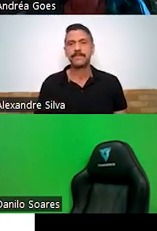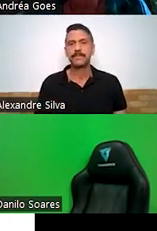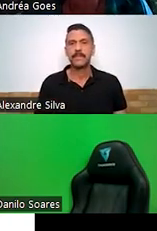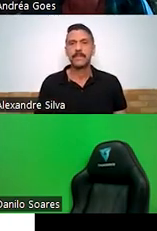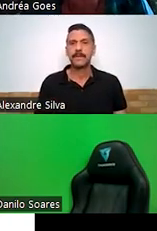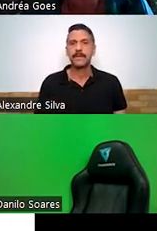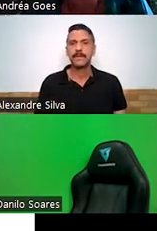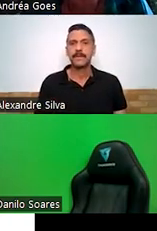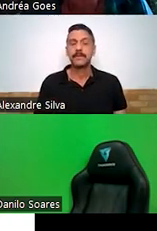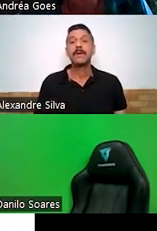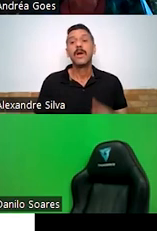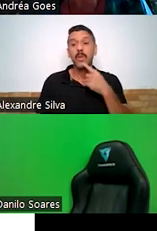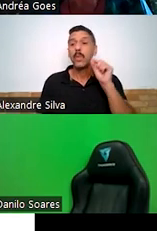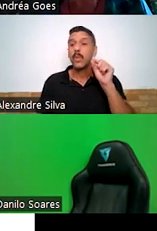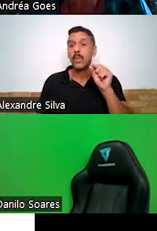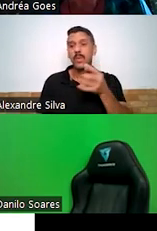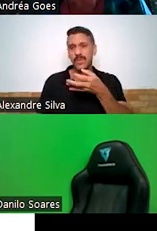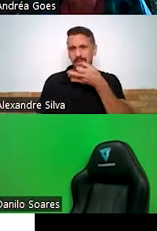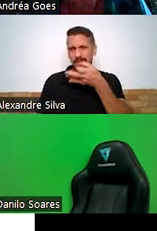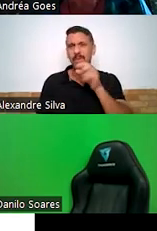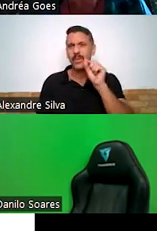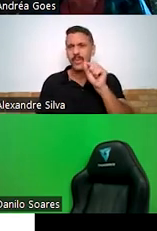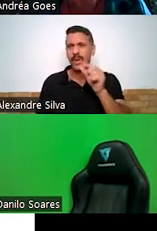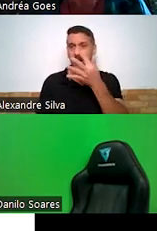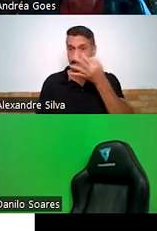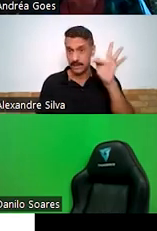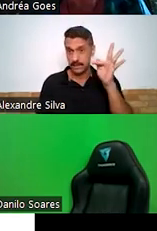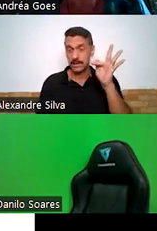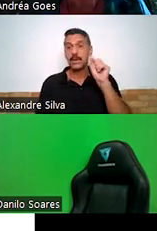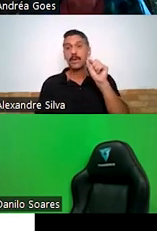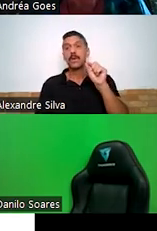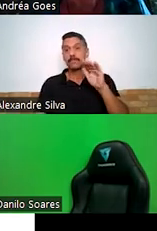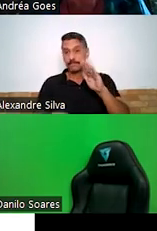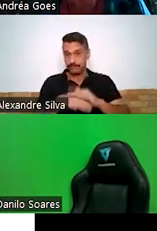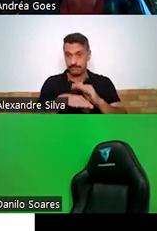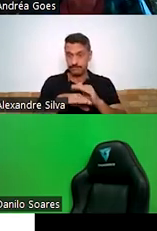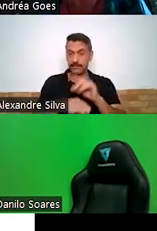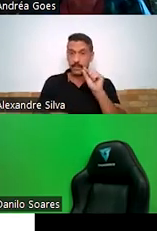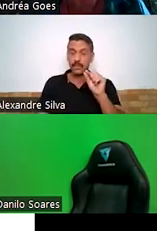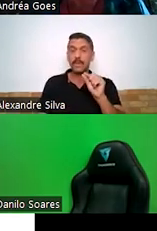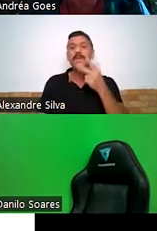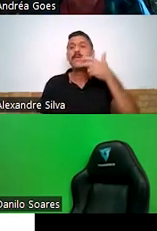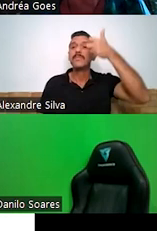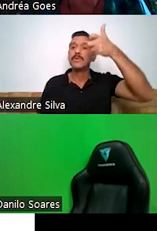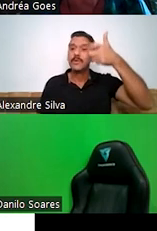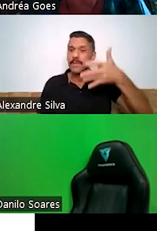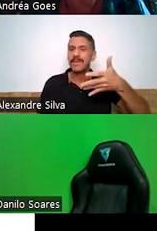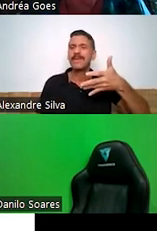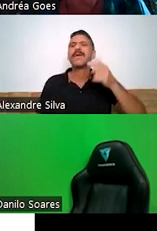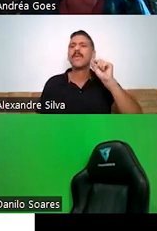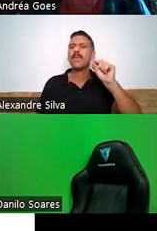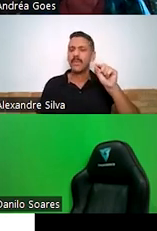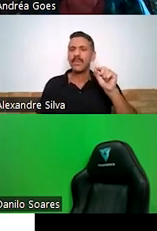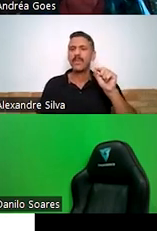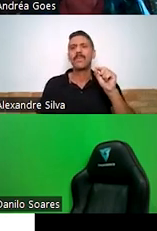Então, apenas um comentário também em francês. Vou só pegar isso daqui. Ele diz: aqui é France